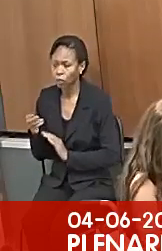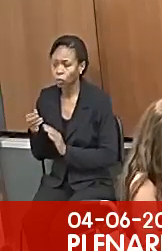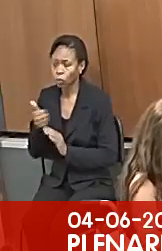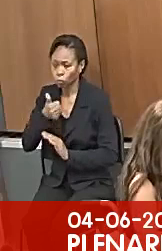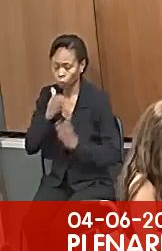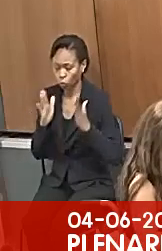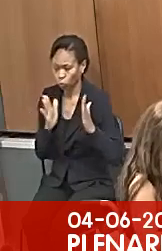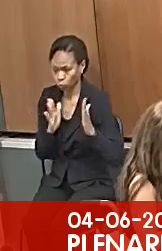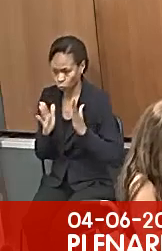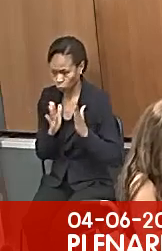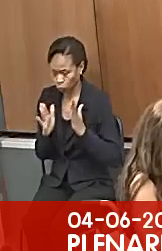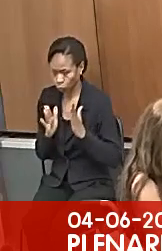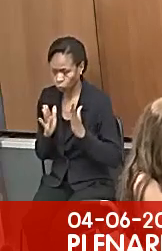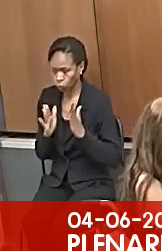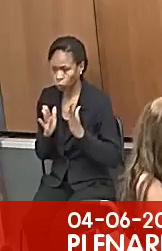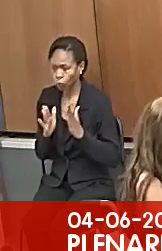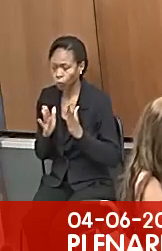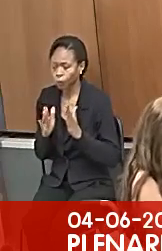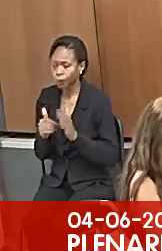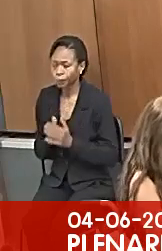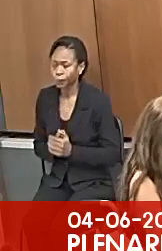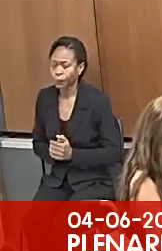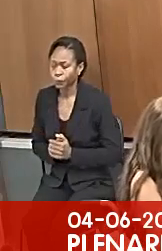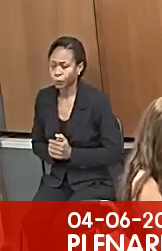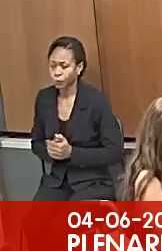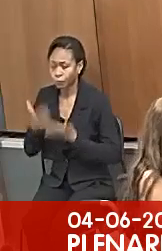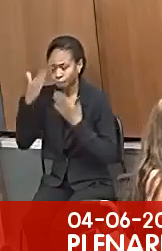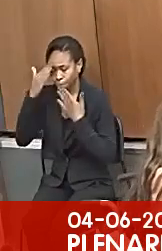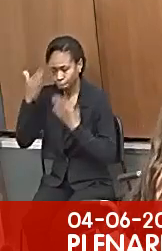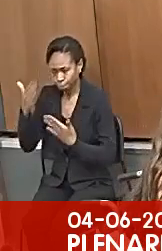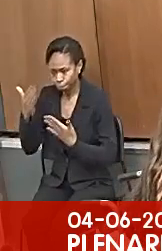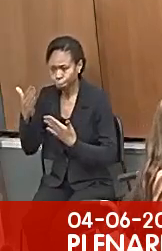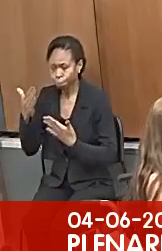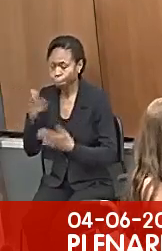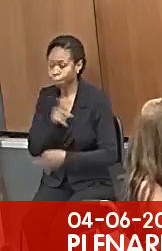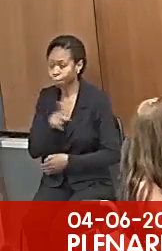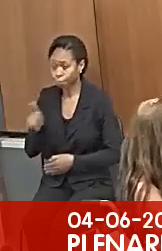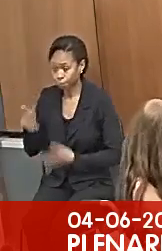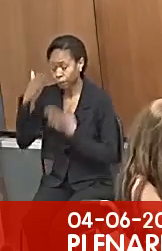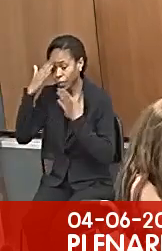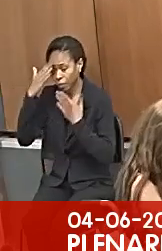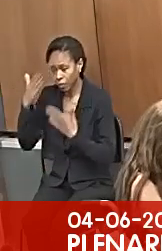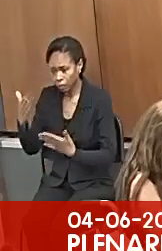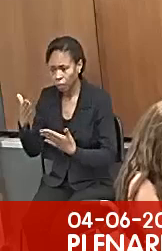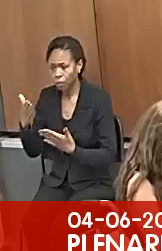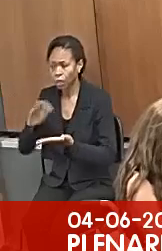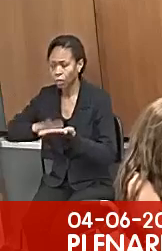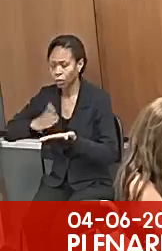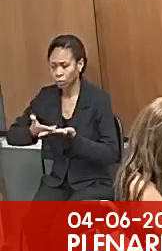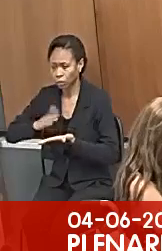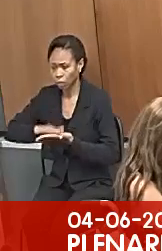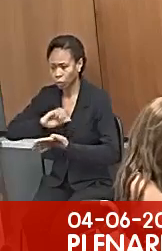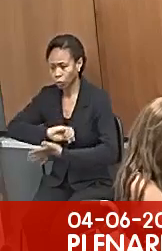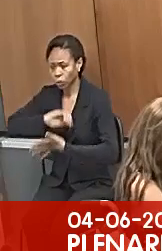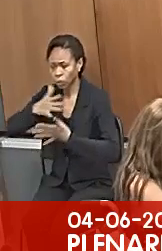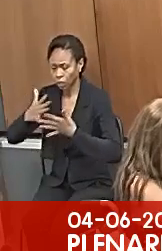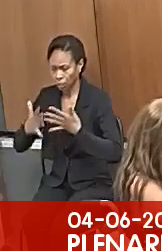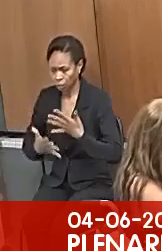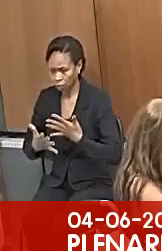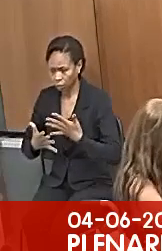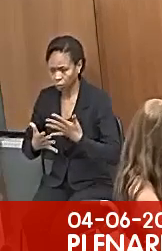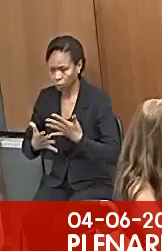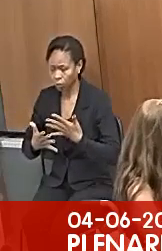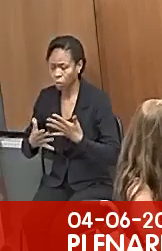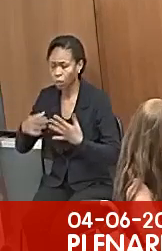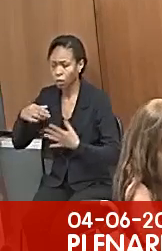e avoca a relatoria da matéria. Agradecimentos. A presidência agradece às intérpretes de Libras,